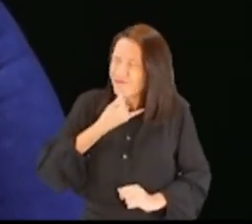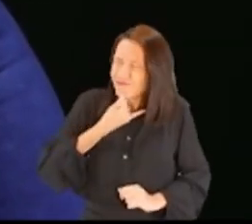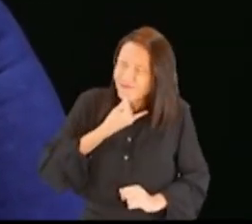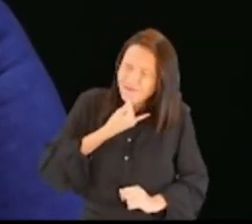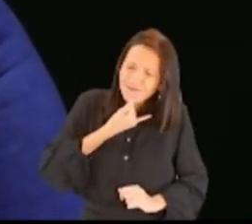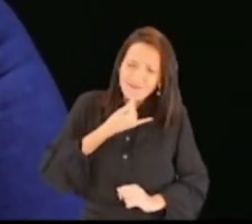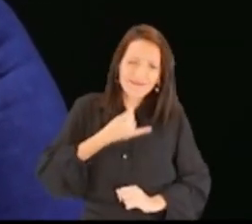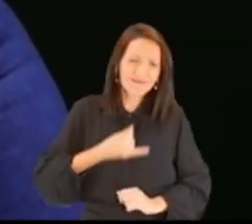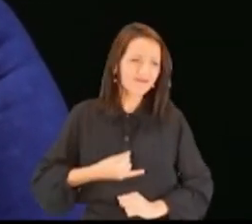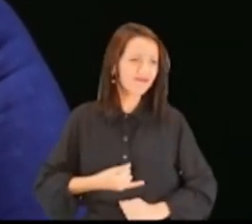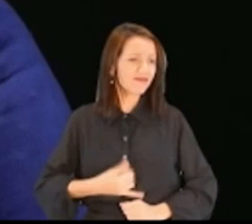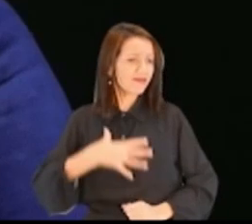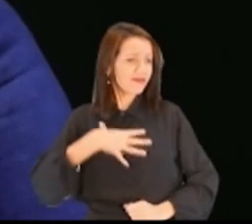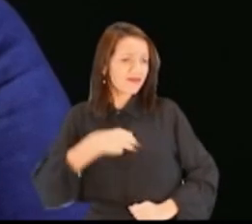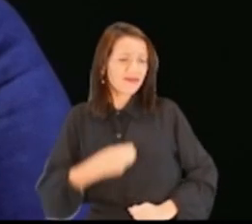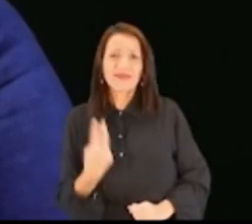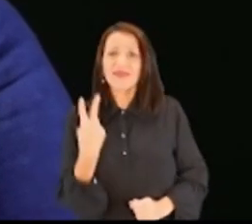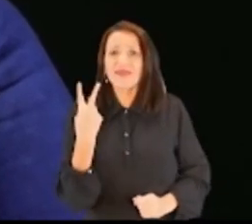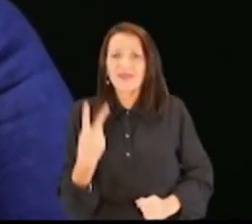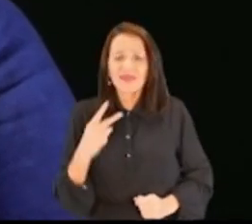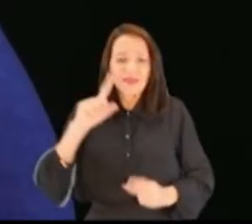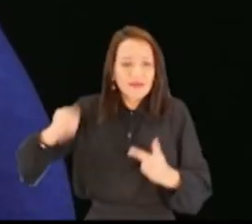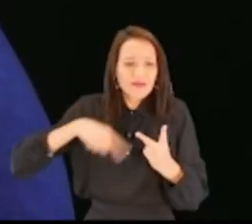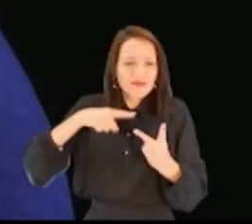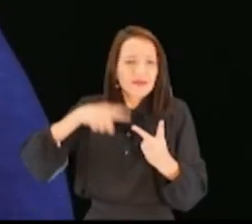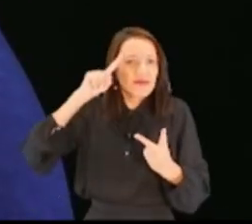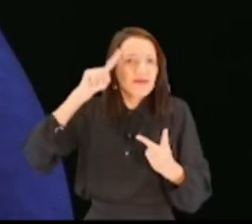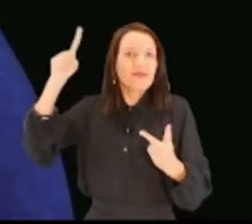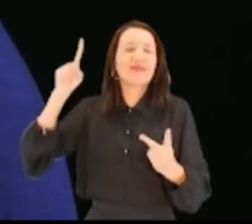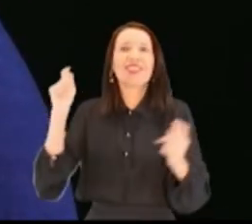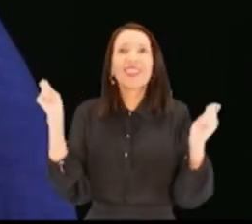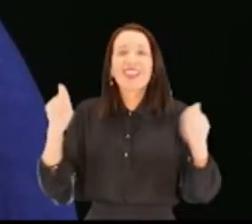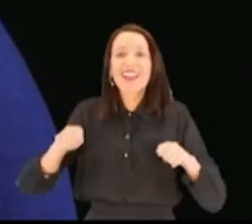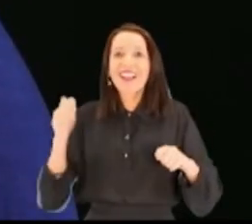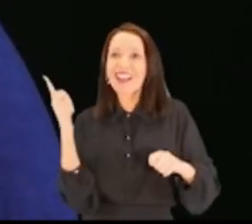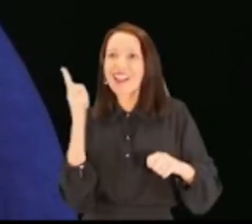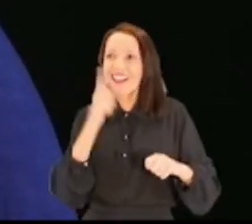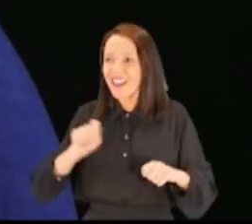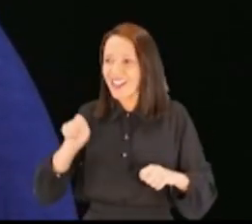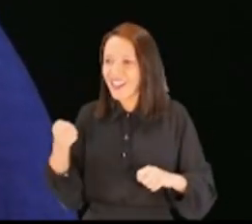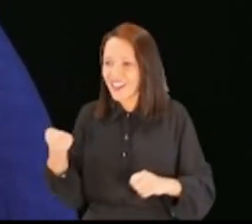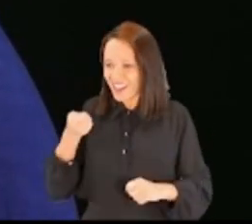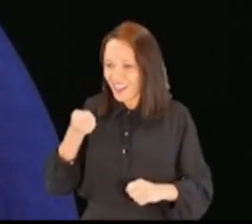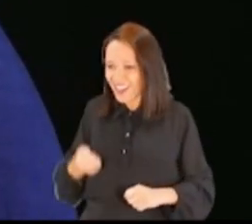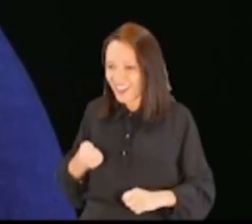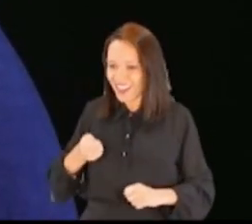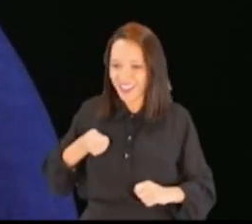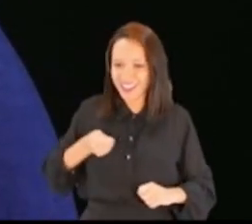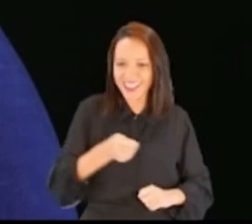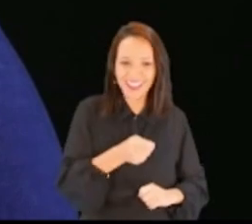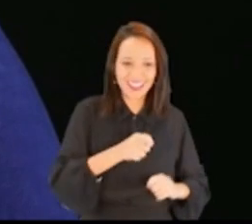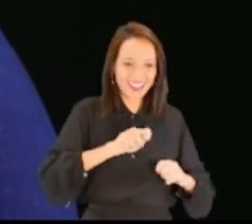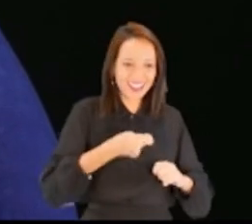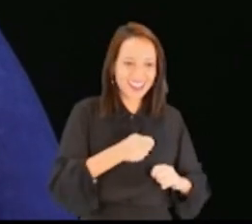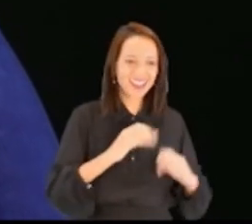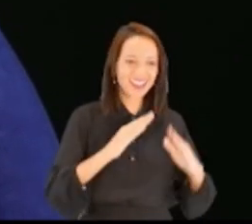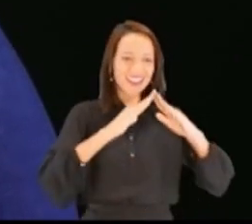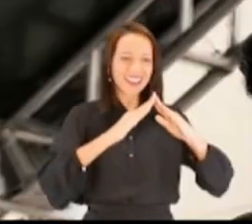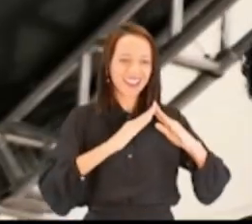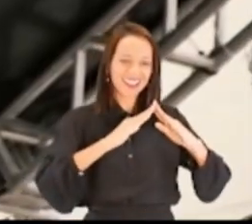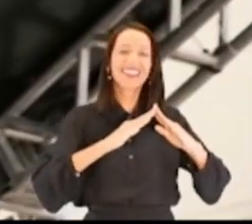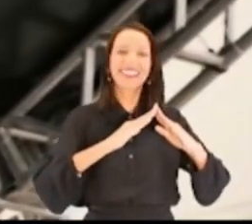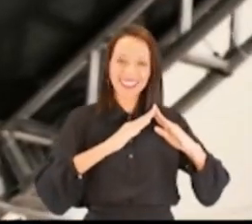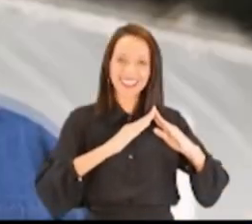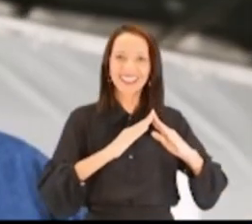muito triste, porque você com duas crianças. O outro dia foi o dia que eu consegui a chave da minha